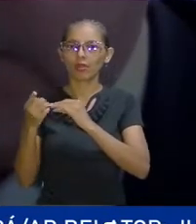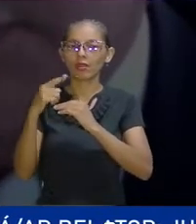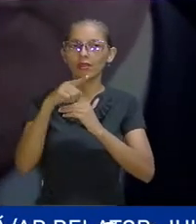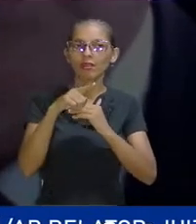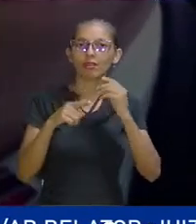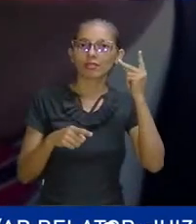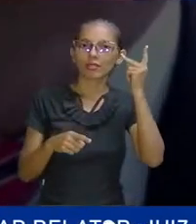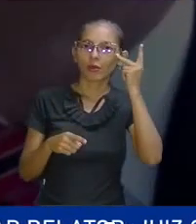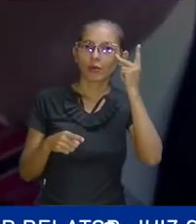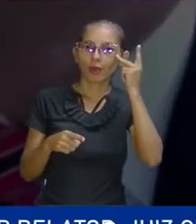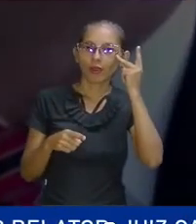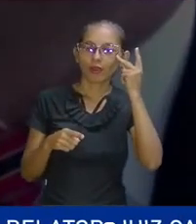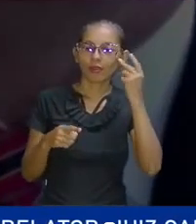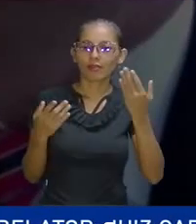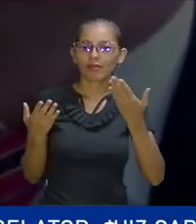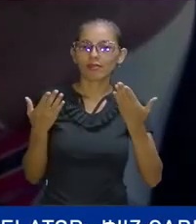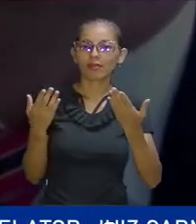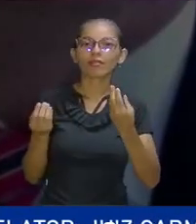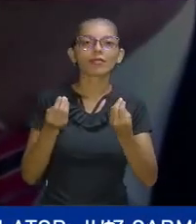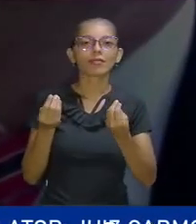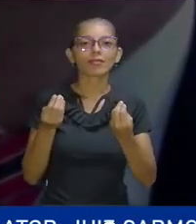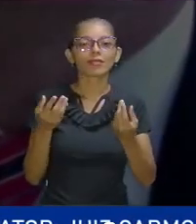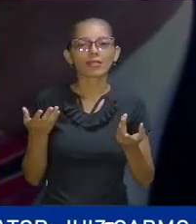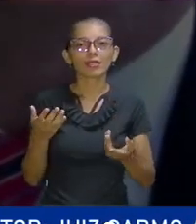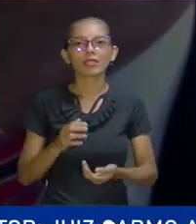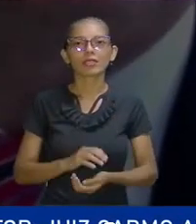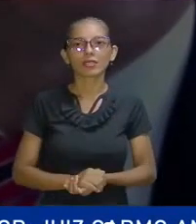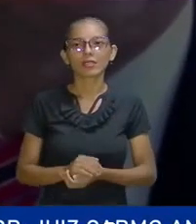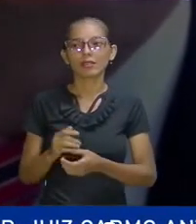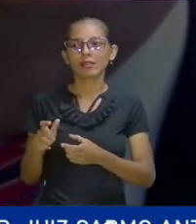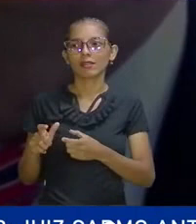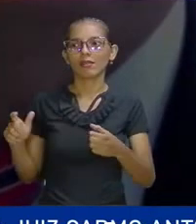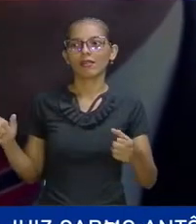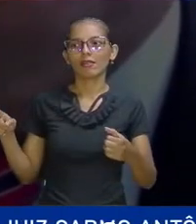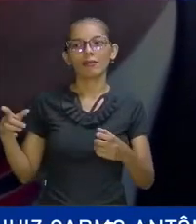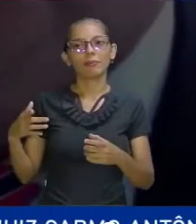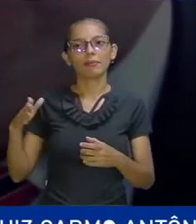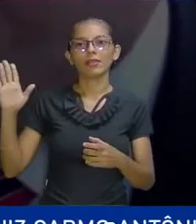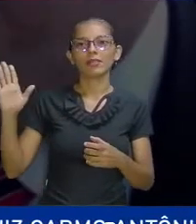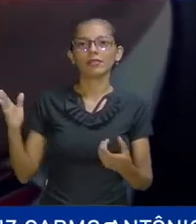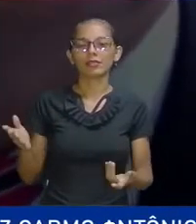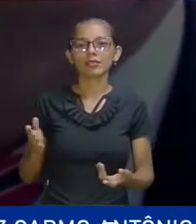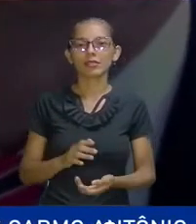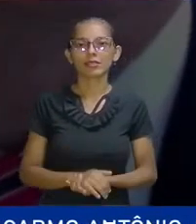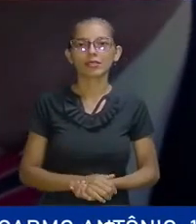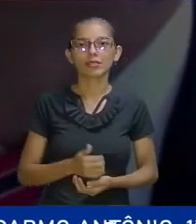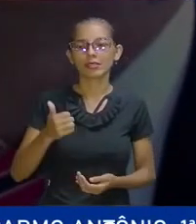44,04% dos votos, como dito, de um total de